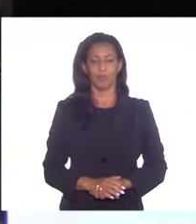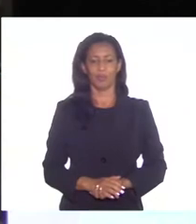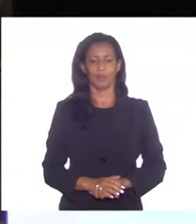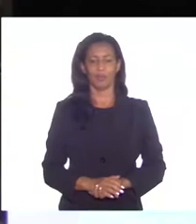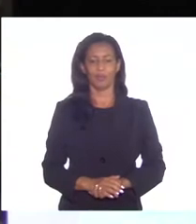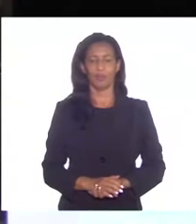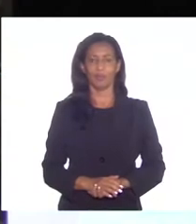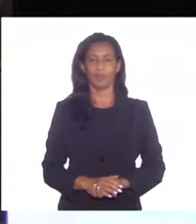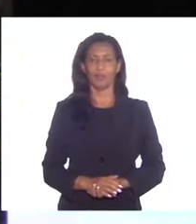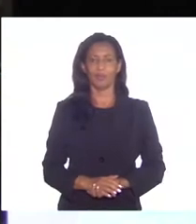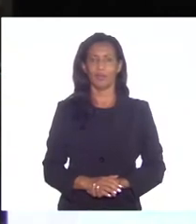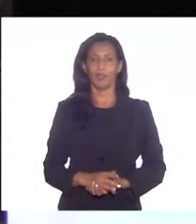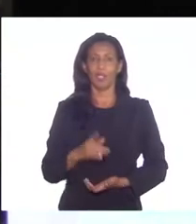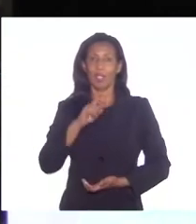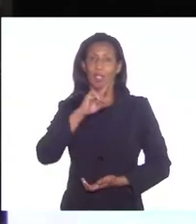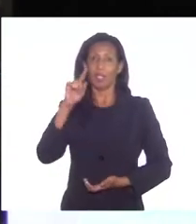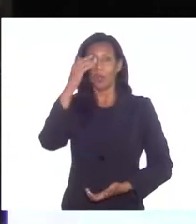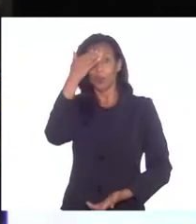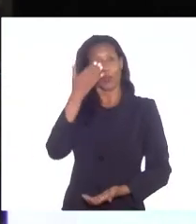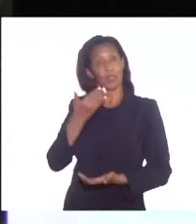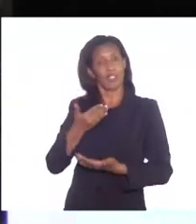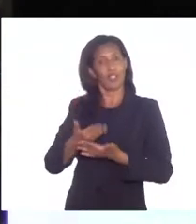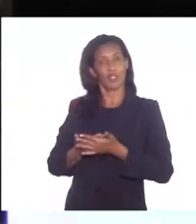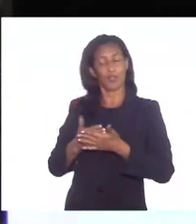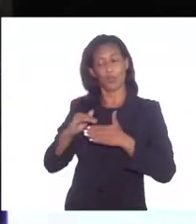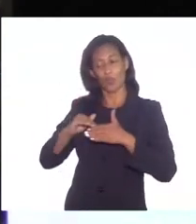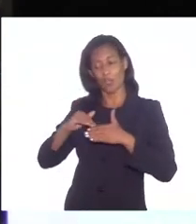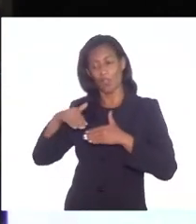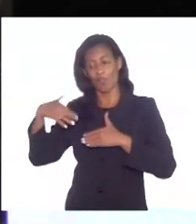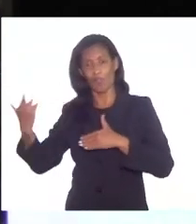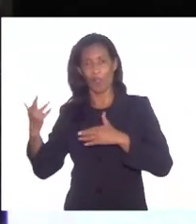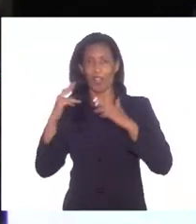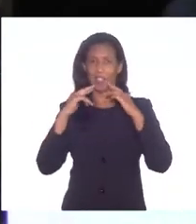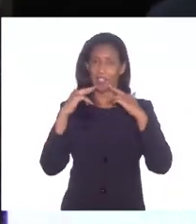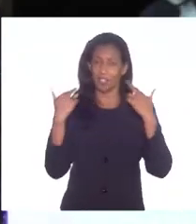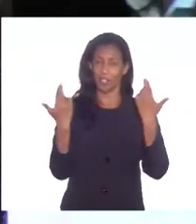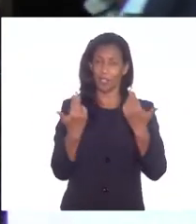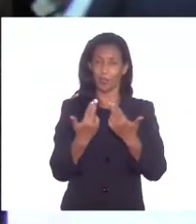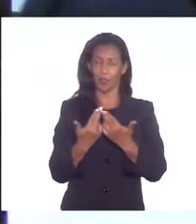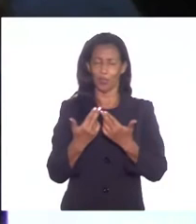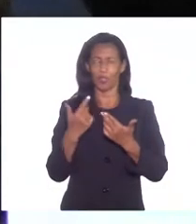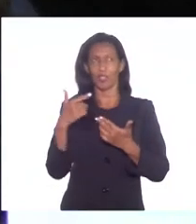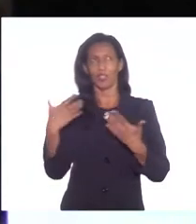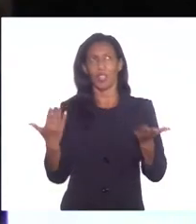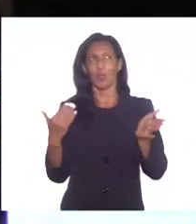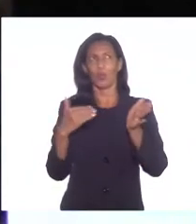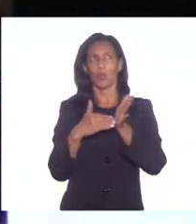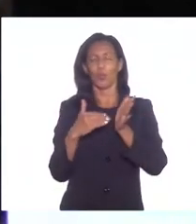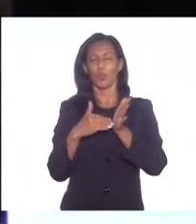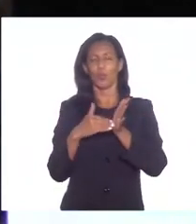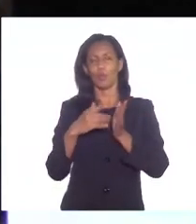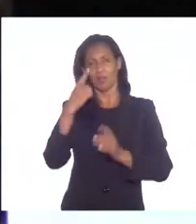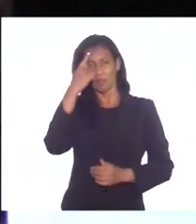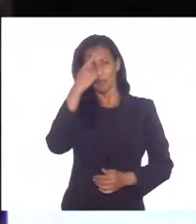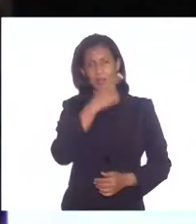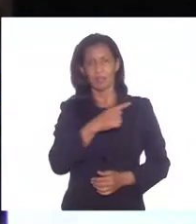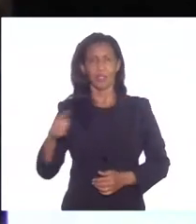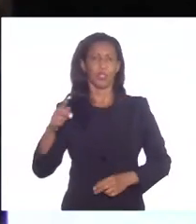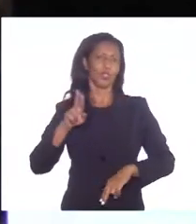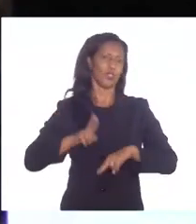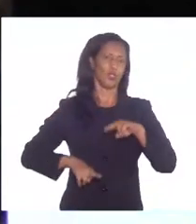não acredito que fora as sessões plenárias do próximo, da última semana de junho,